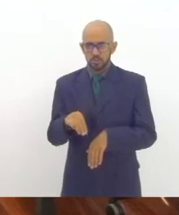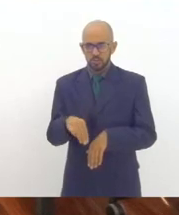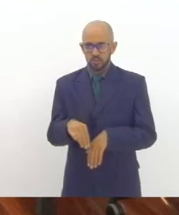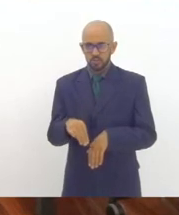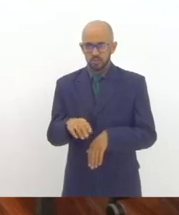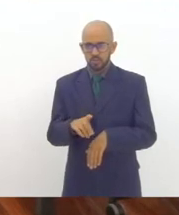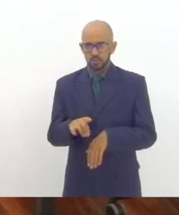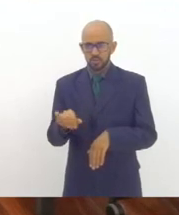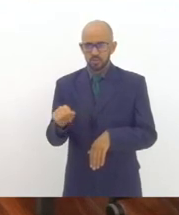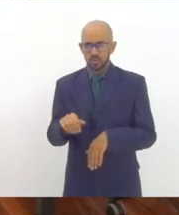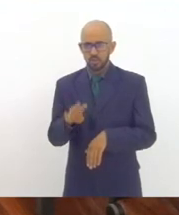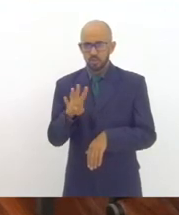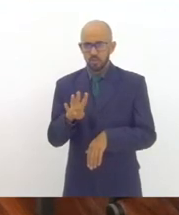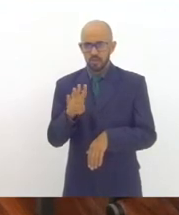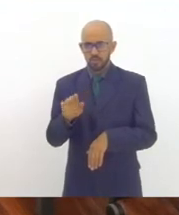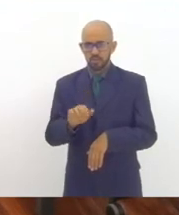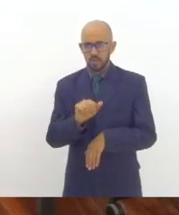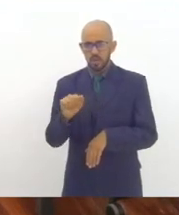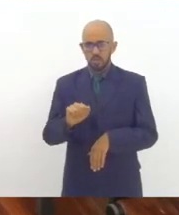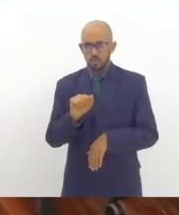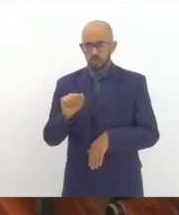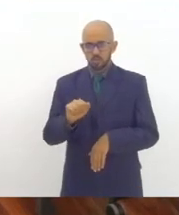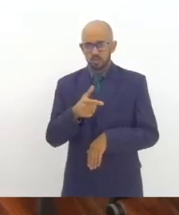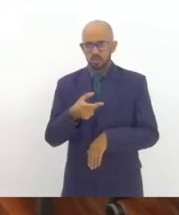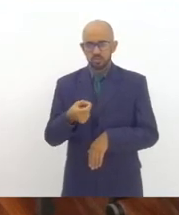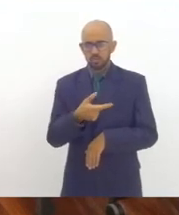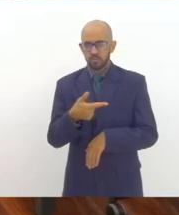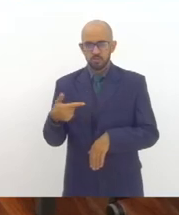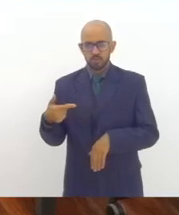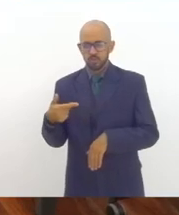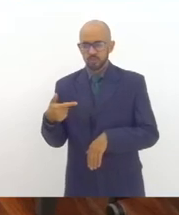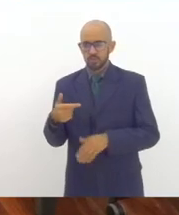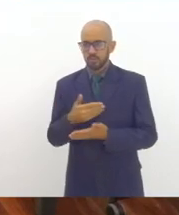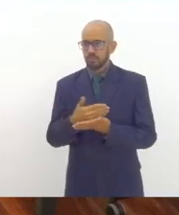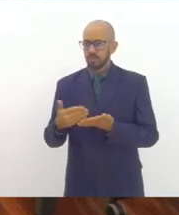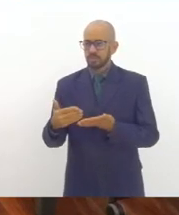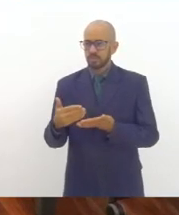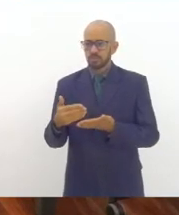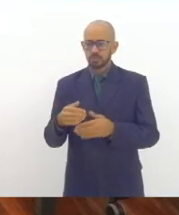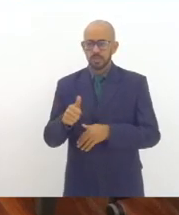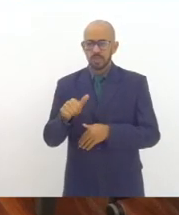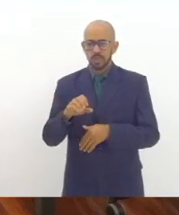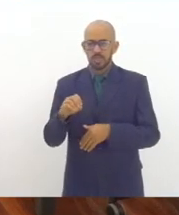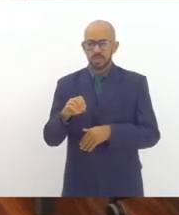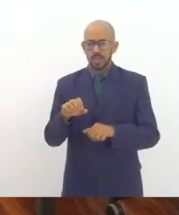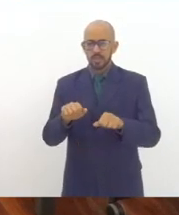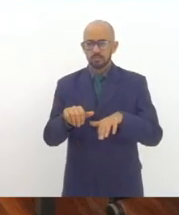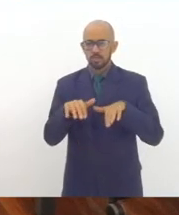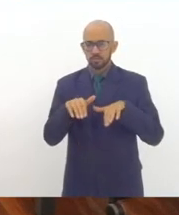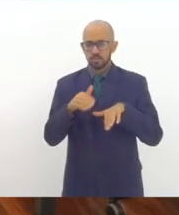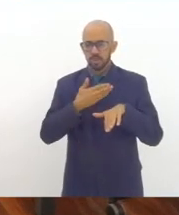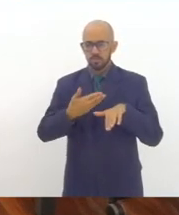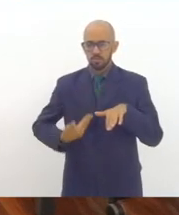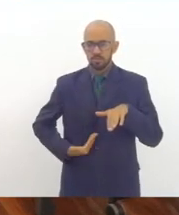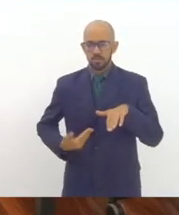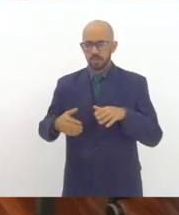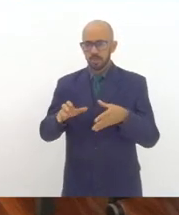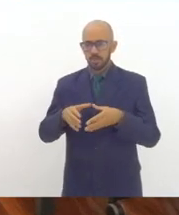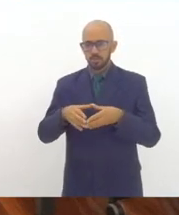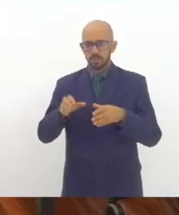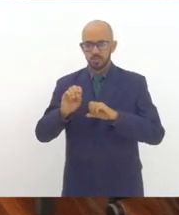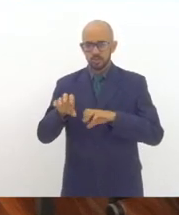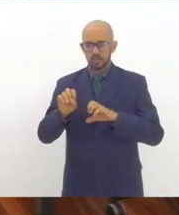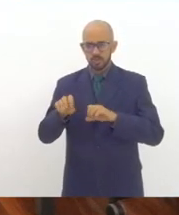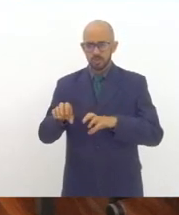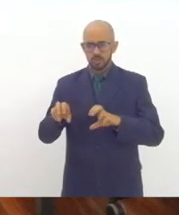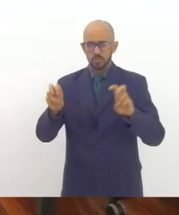dia 4 de agosto de 2022, damos início à 10ª audiência pública da Comissão de Educação